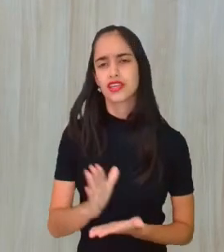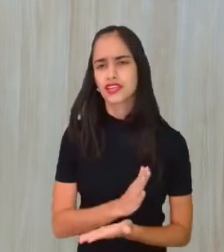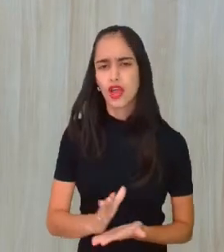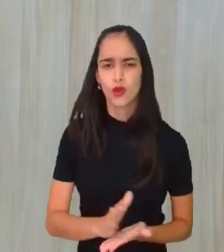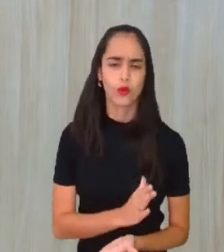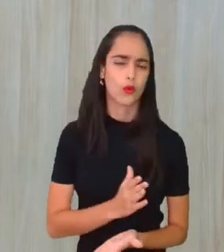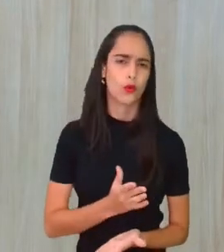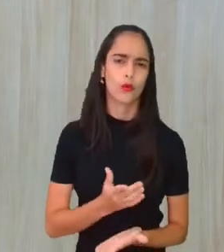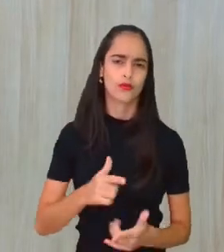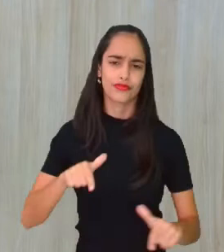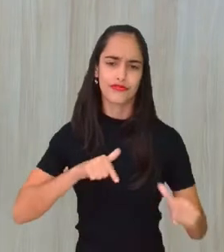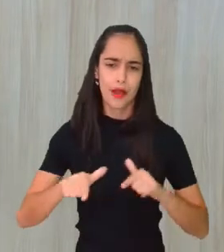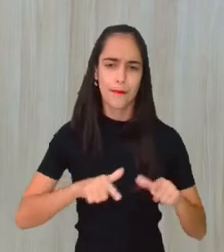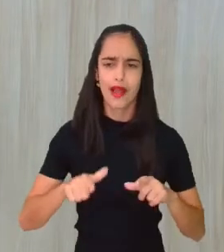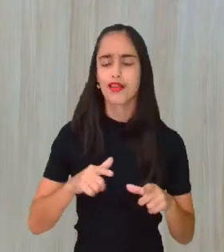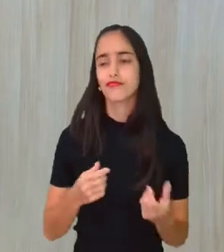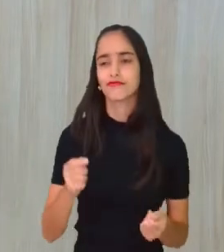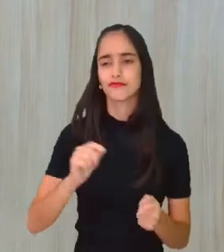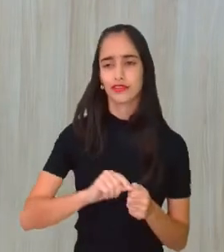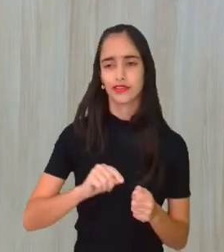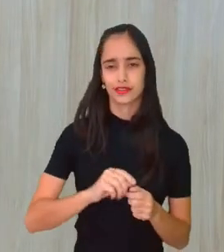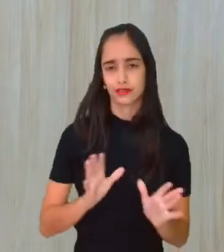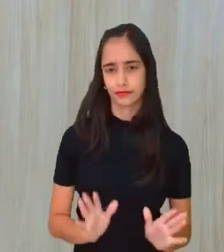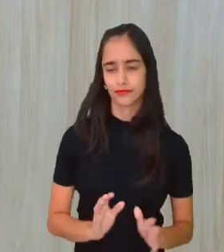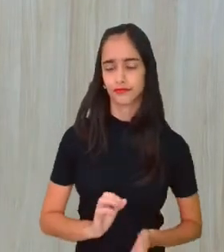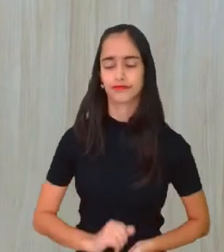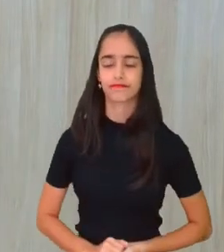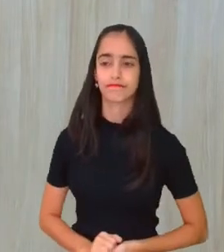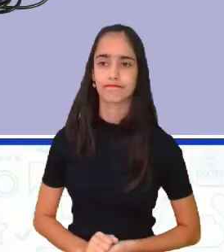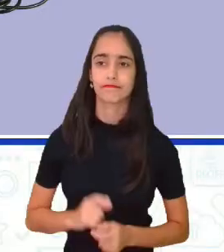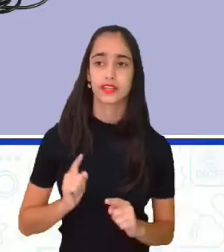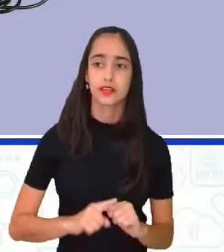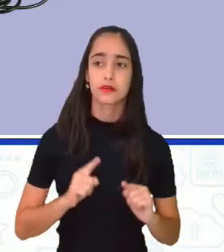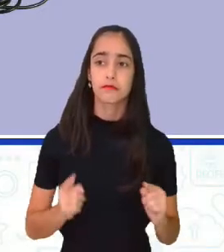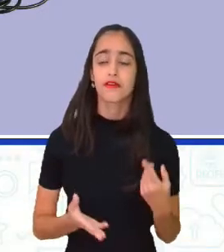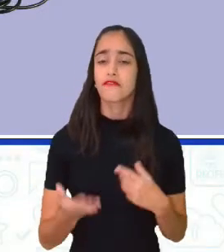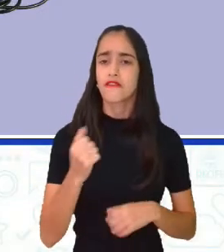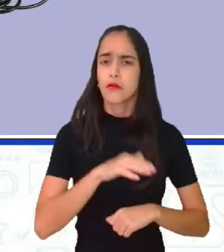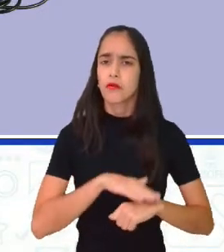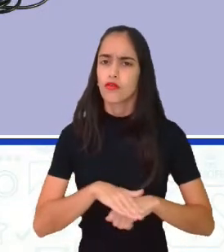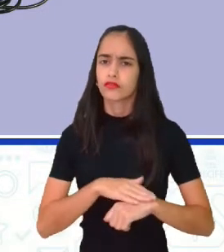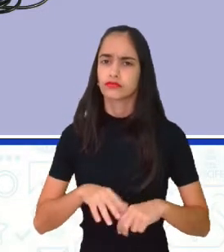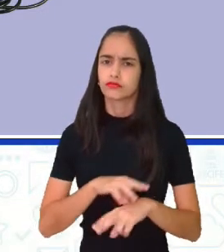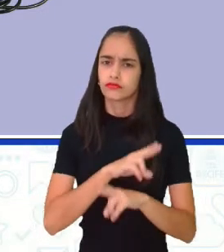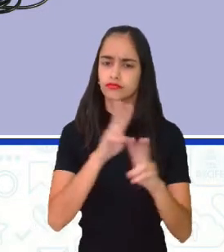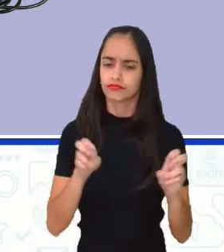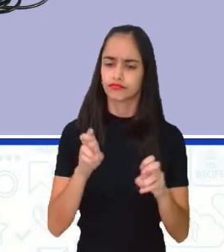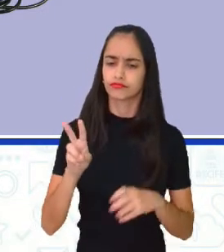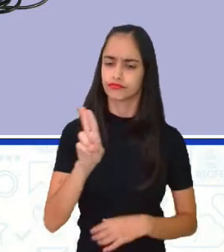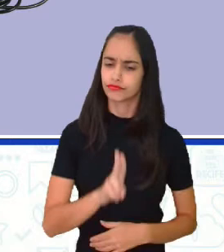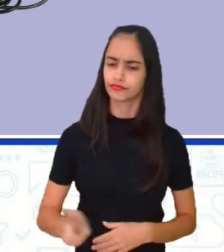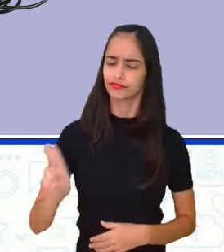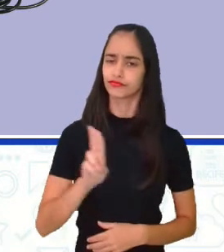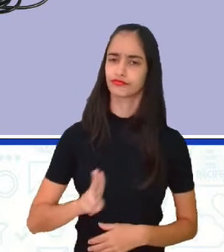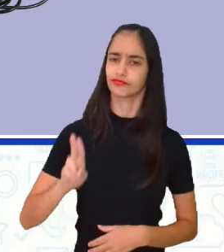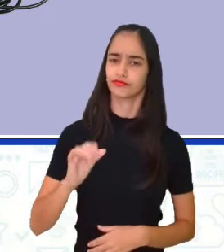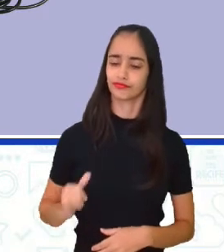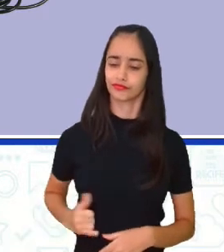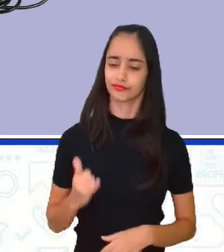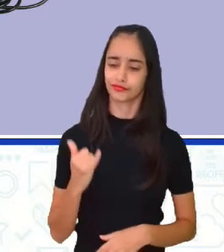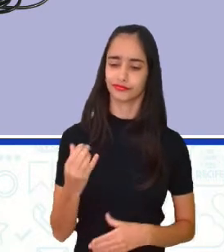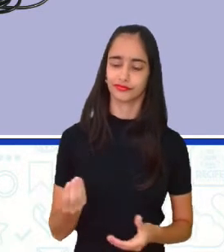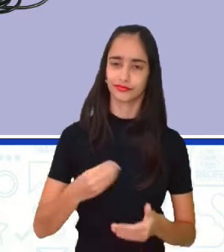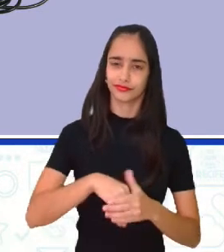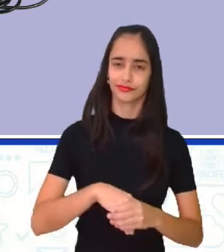Com a proteção. Mas aí nós vamos falar um pouquinho sobre o uso da eletricidade nas